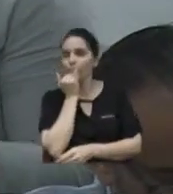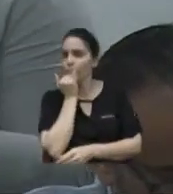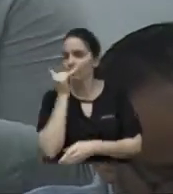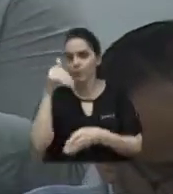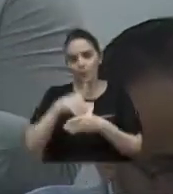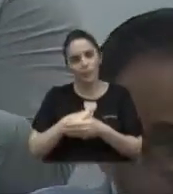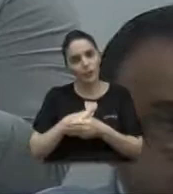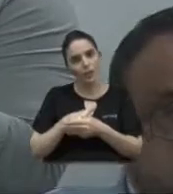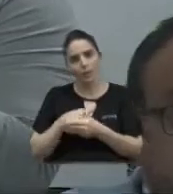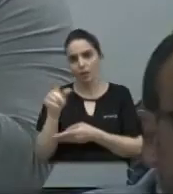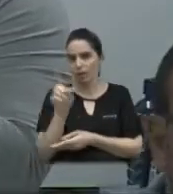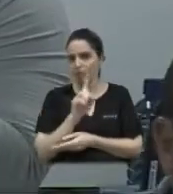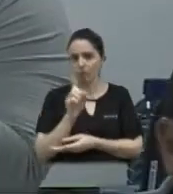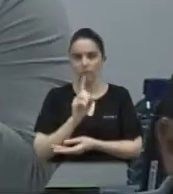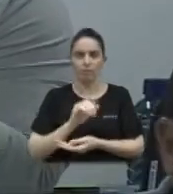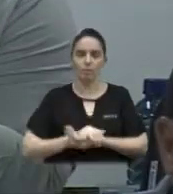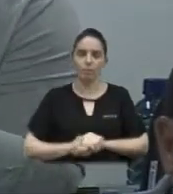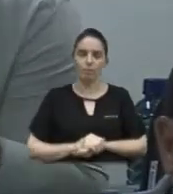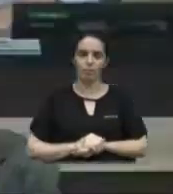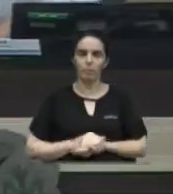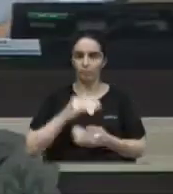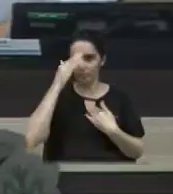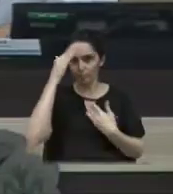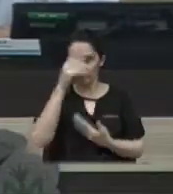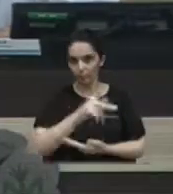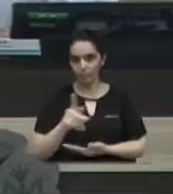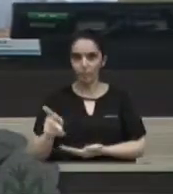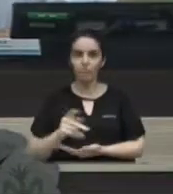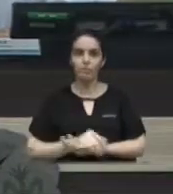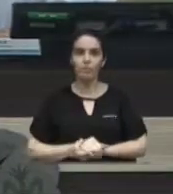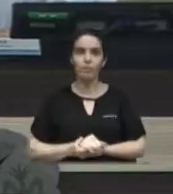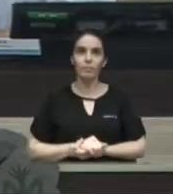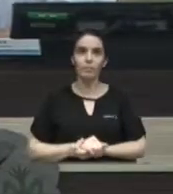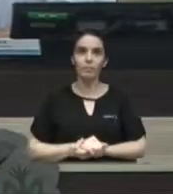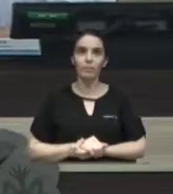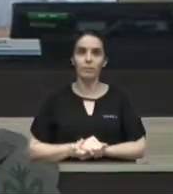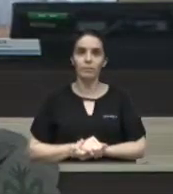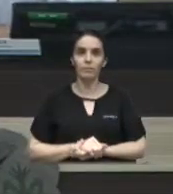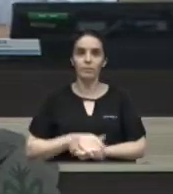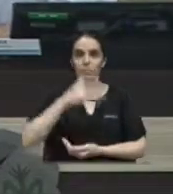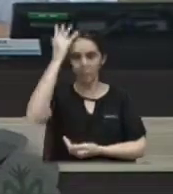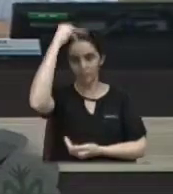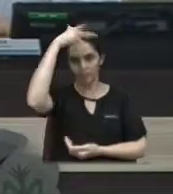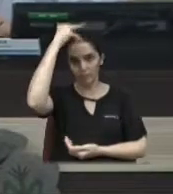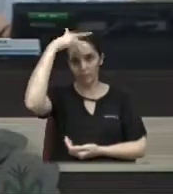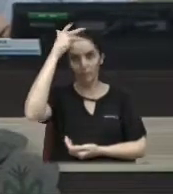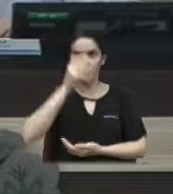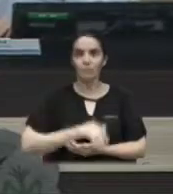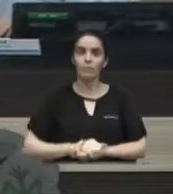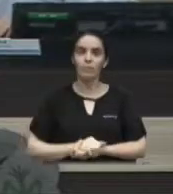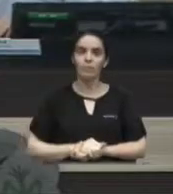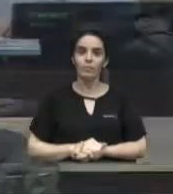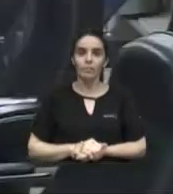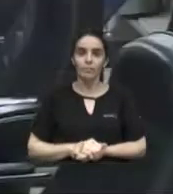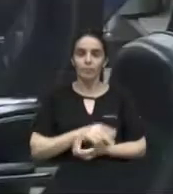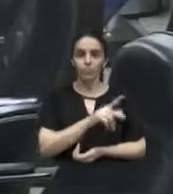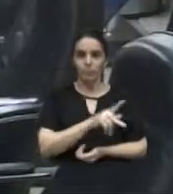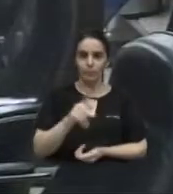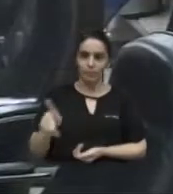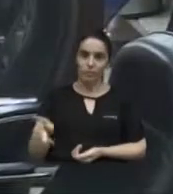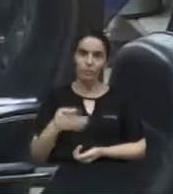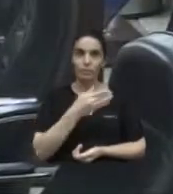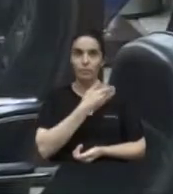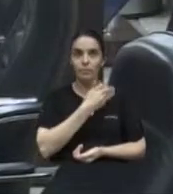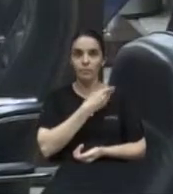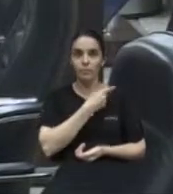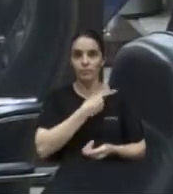voto será negativo. Muito obrigado, presidente. Com a palavra, a vereadora Érica Tanque. Senhor presidente, nobres